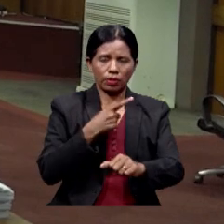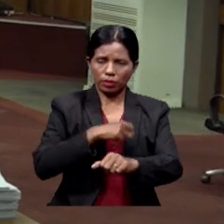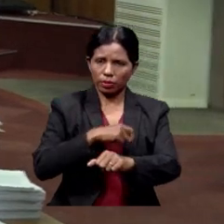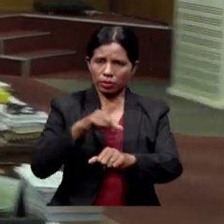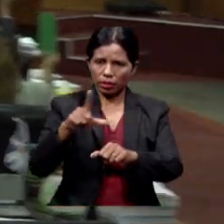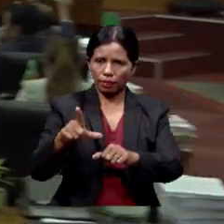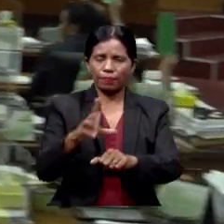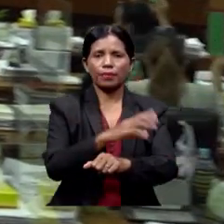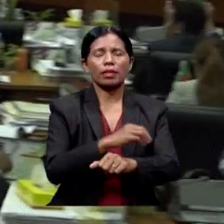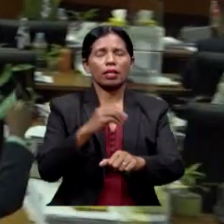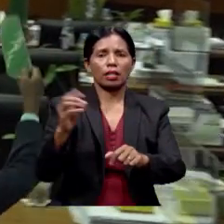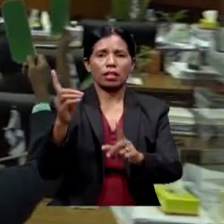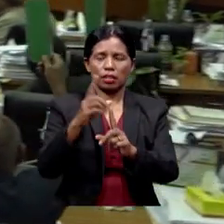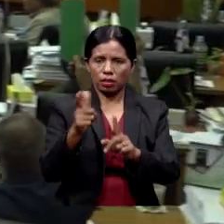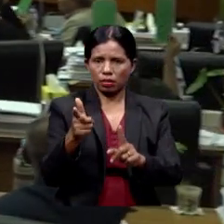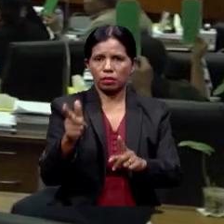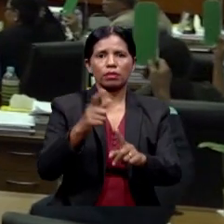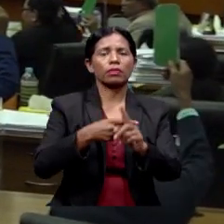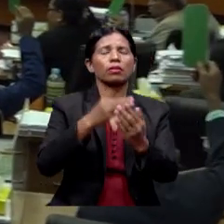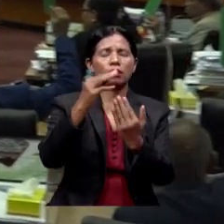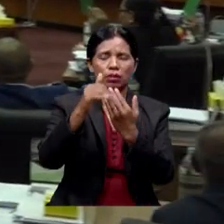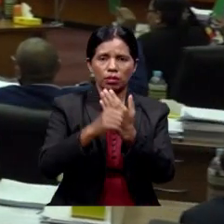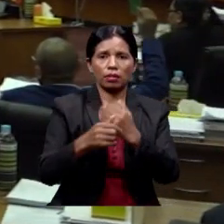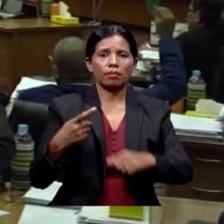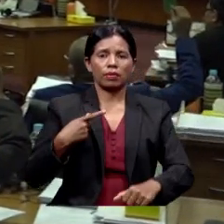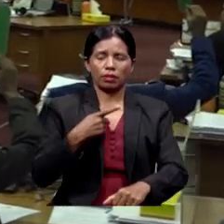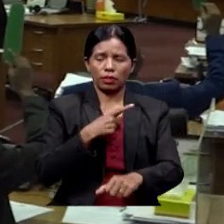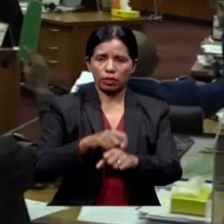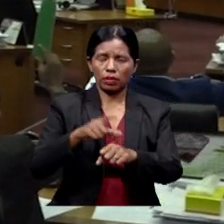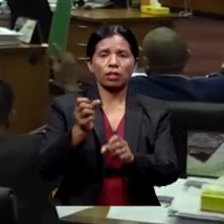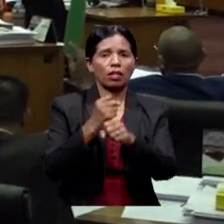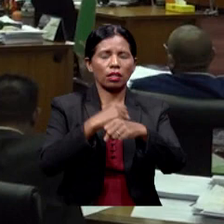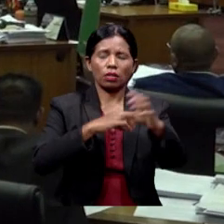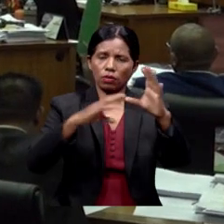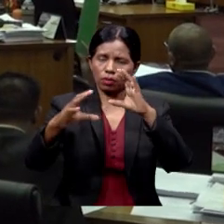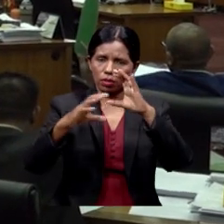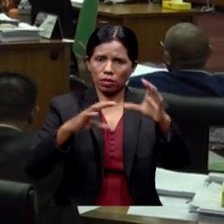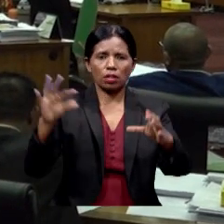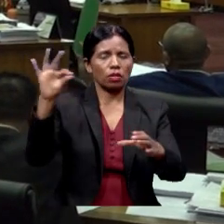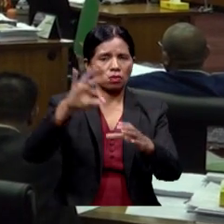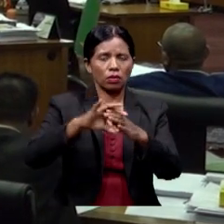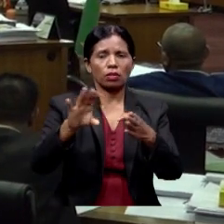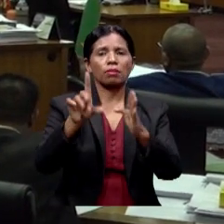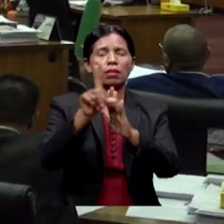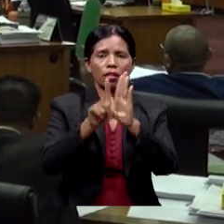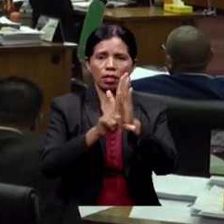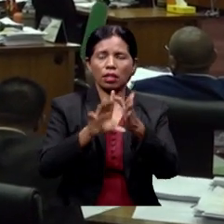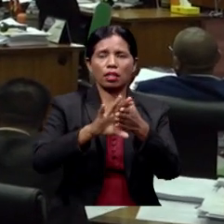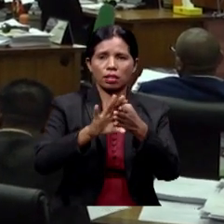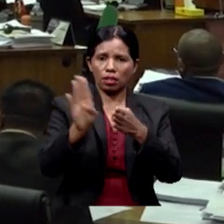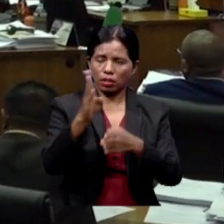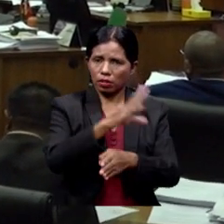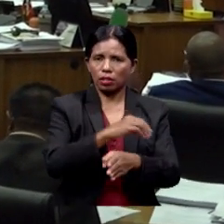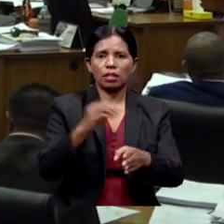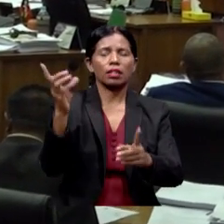Loron Ruanulo, Fulan Março, foi na Lais, né, Parlamento Nacional, Halona, confirmação, votos ba lei eleitoral, o voto a favor tolo